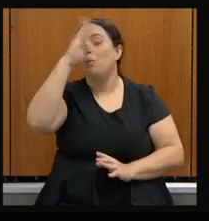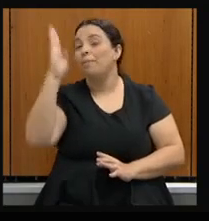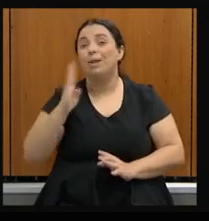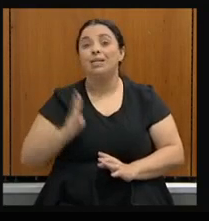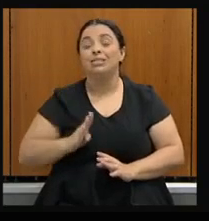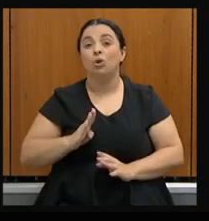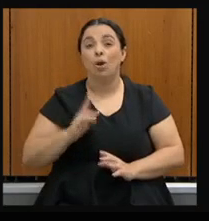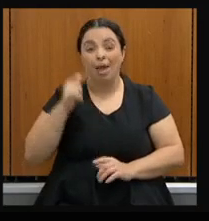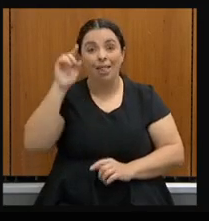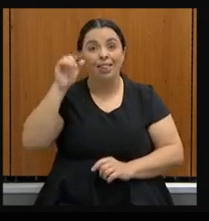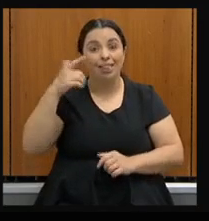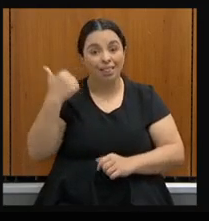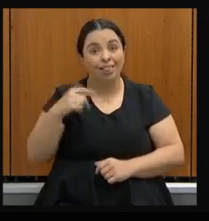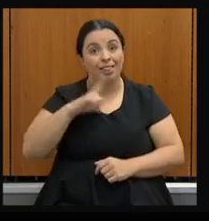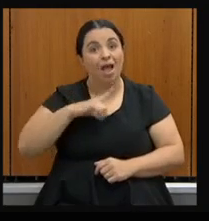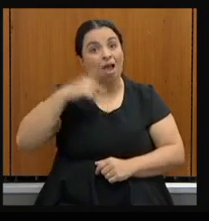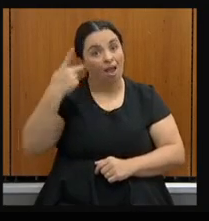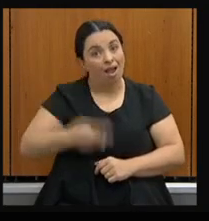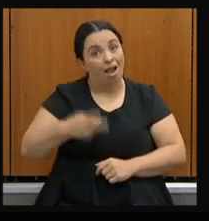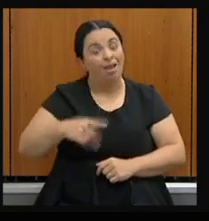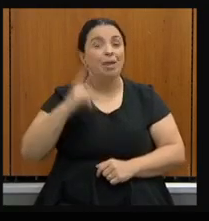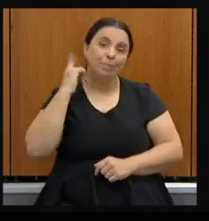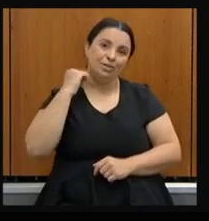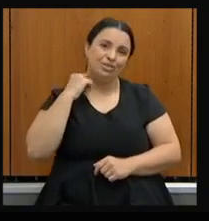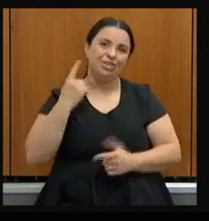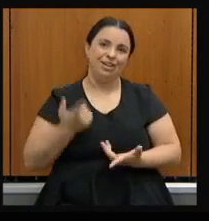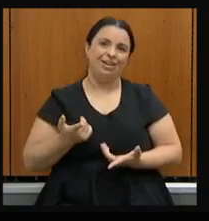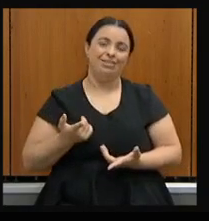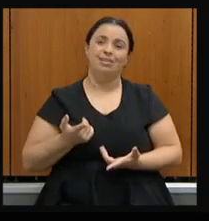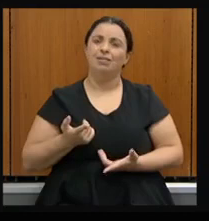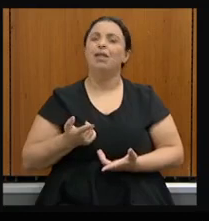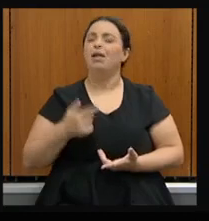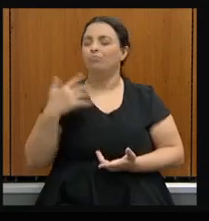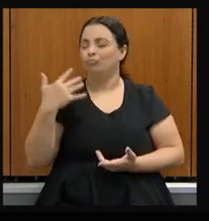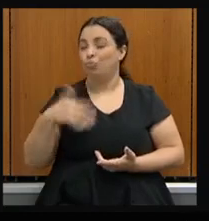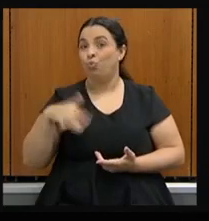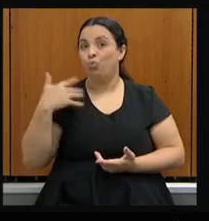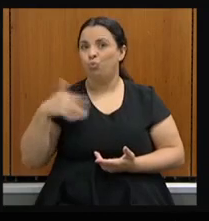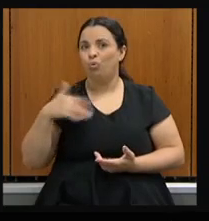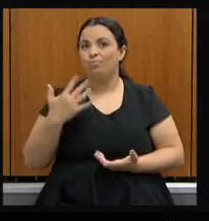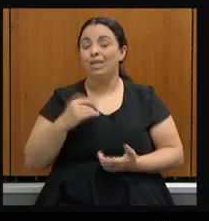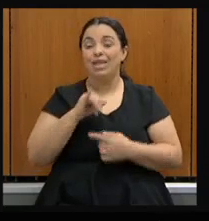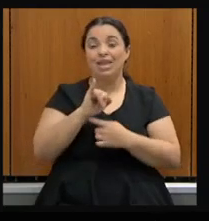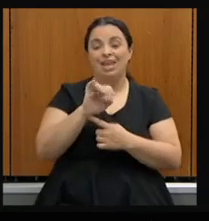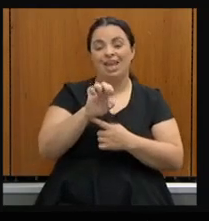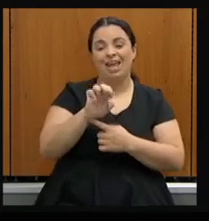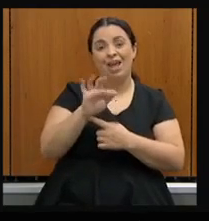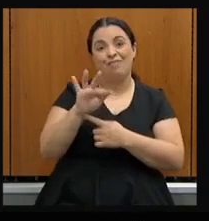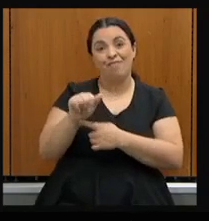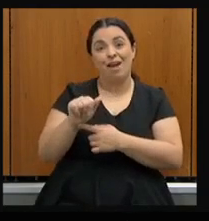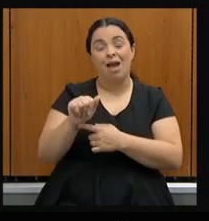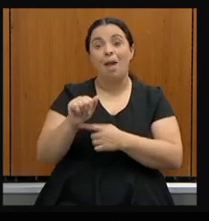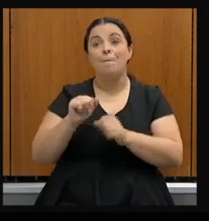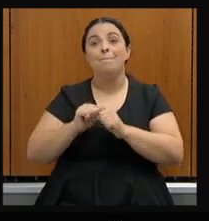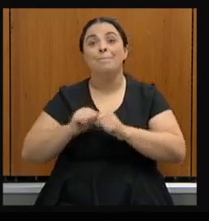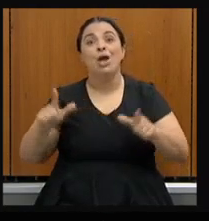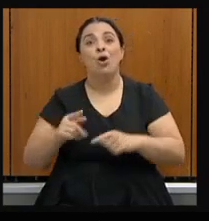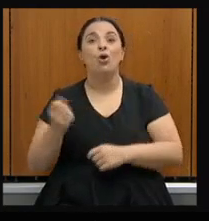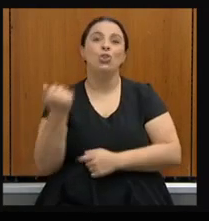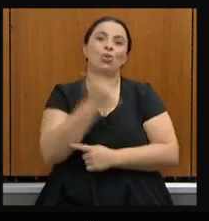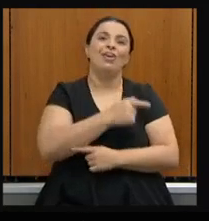é pouca coisa, eu costumo dizer que o IEFA, então, é maior do o IFAM, porque se temos 62%,